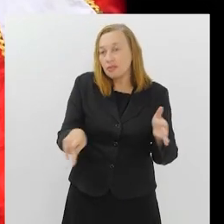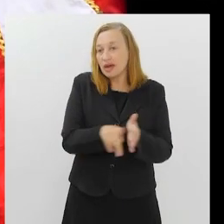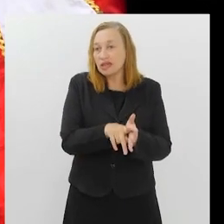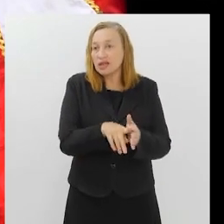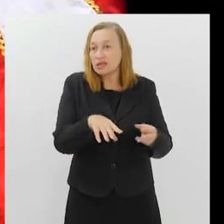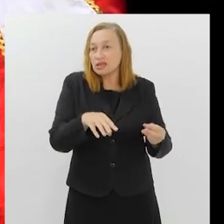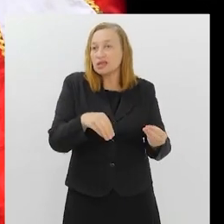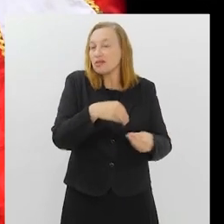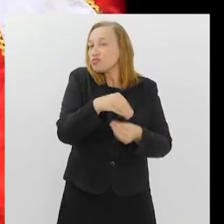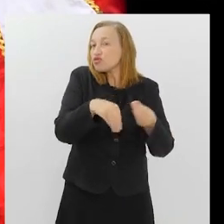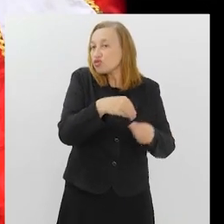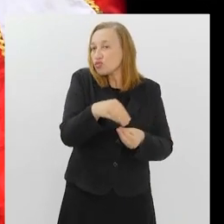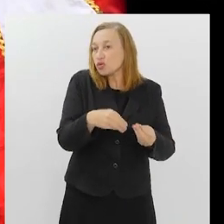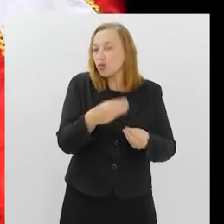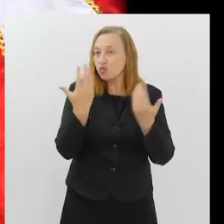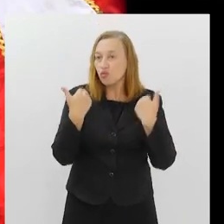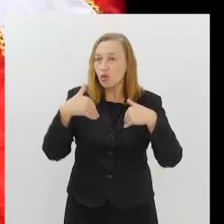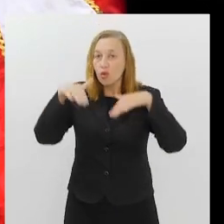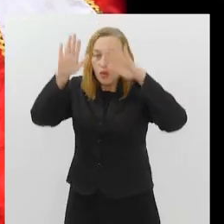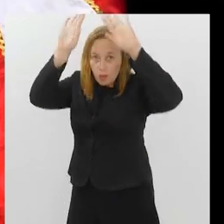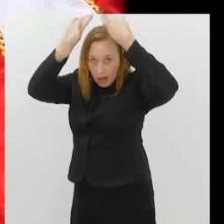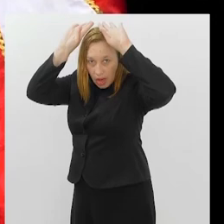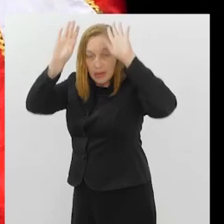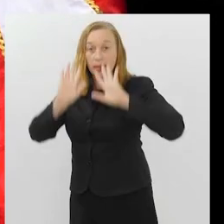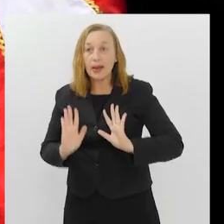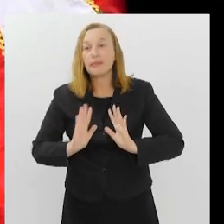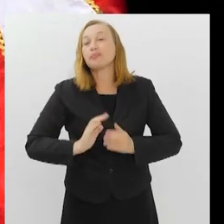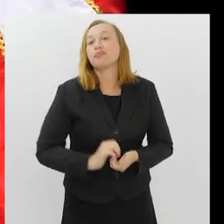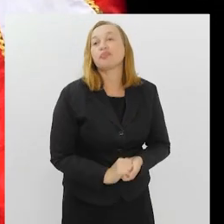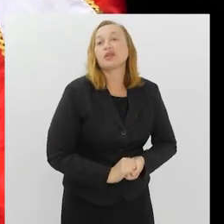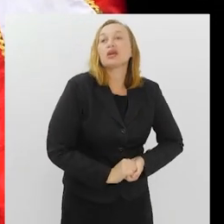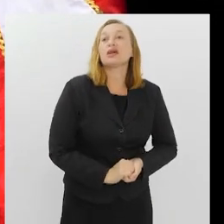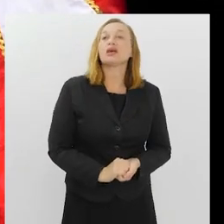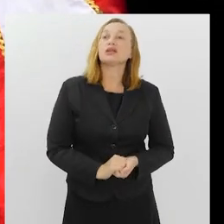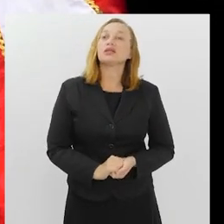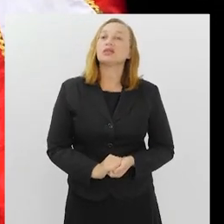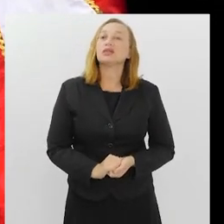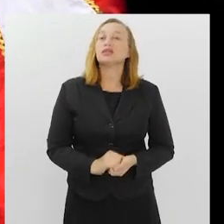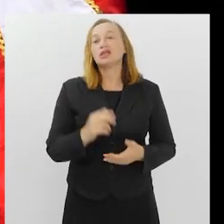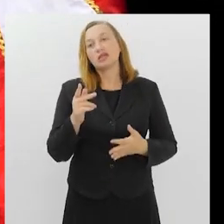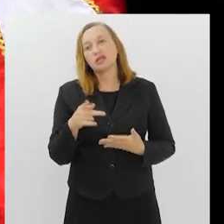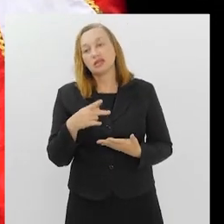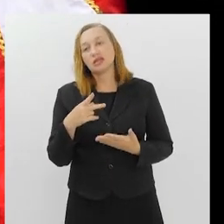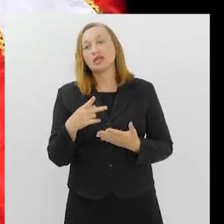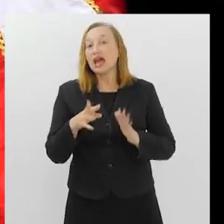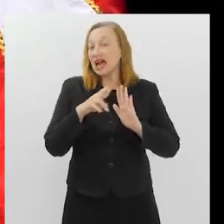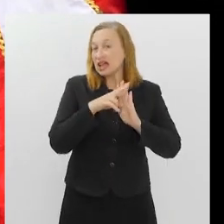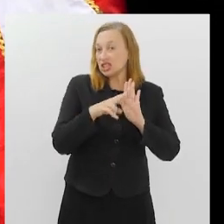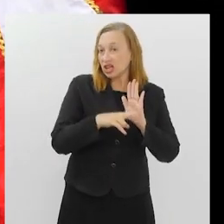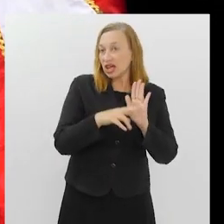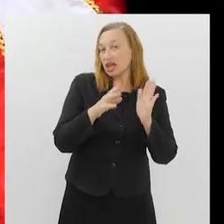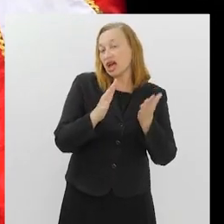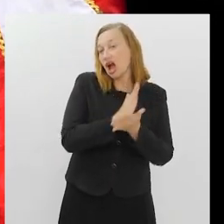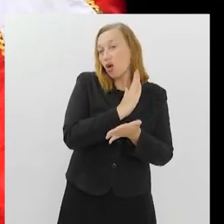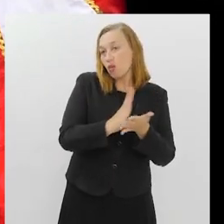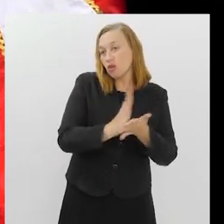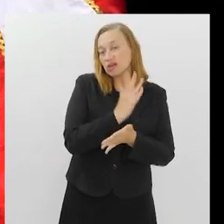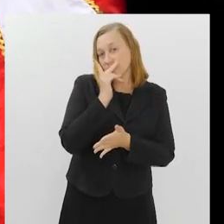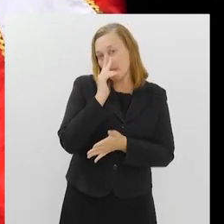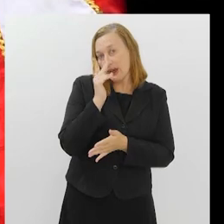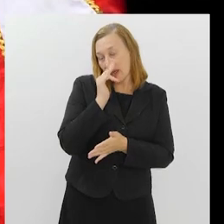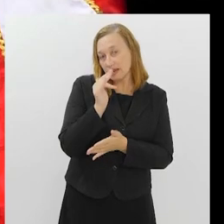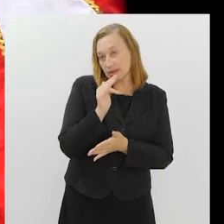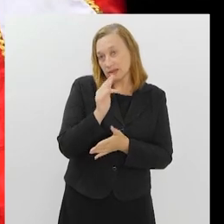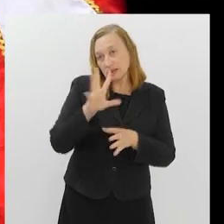tem no balé, que envolve ali, né? É tipo um conjunto, mas não é a mesma coisa, obviamente. É o bailado de casal de mestre porta-bandeira é uma coisa, o balé é